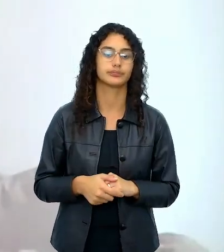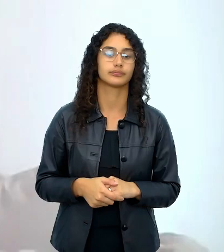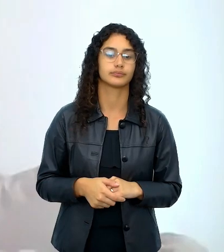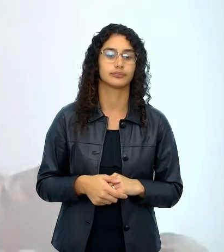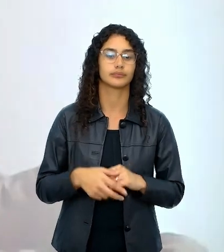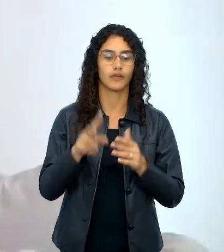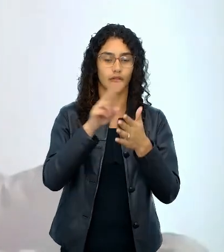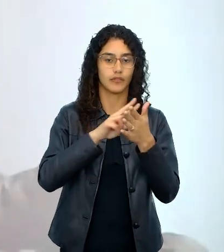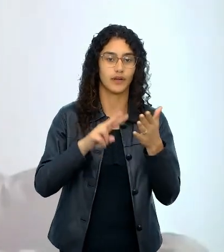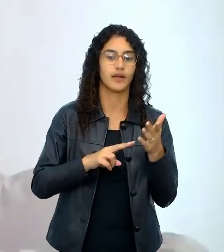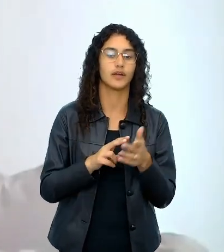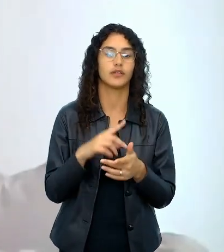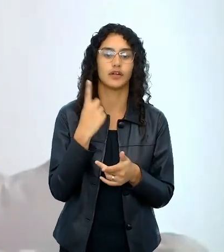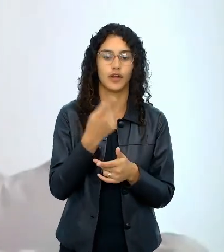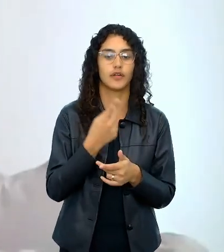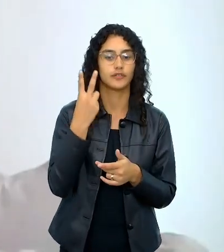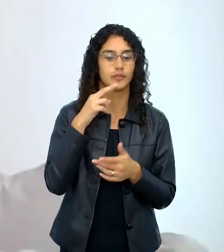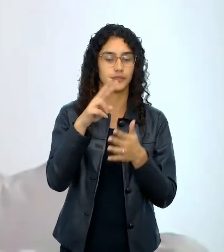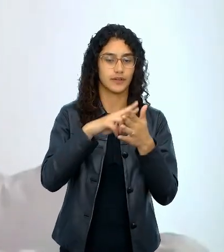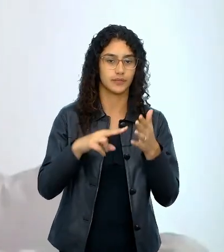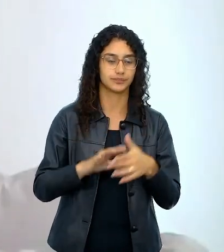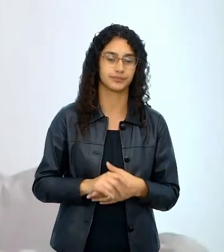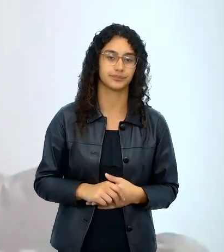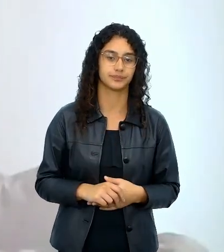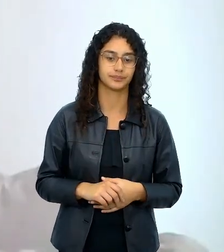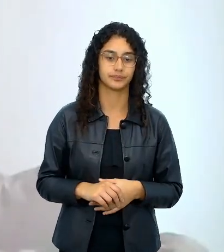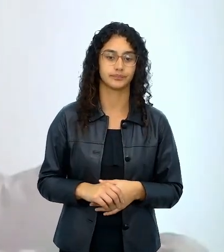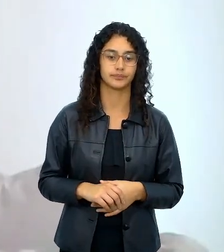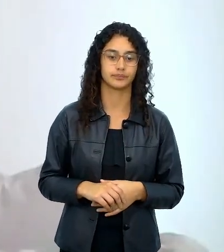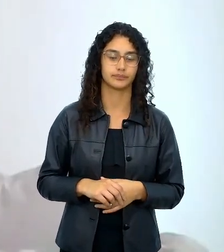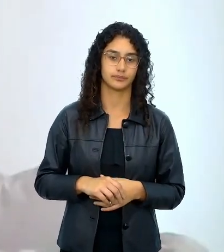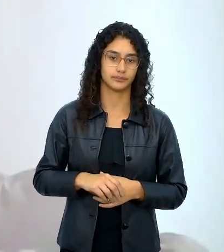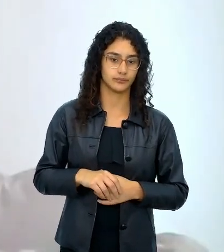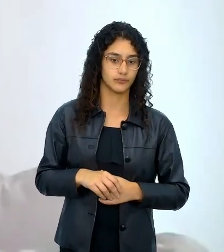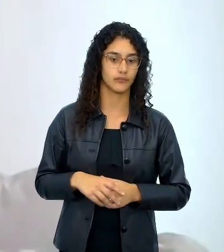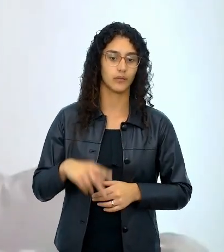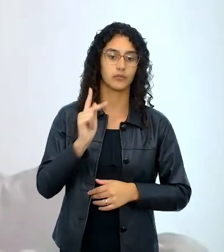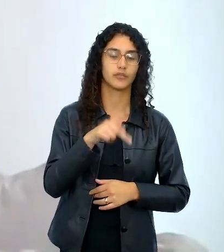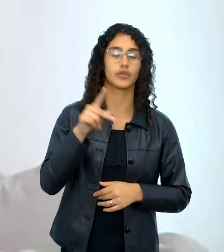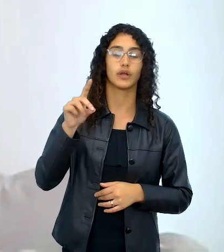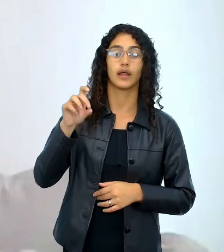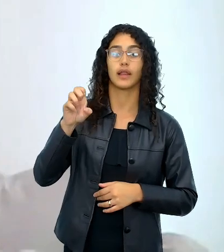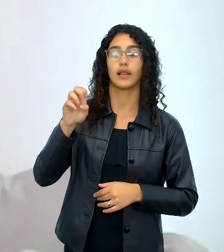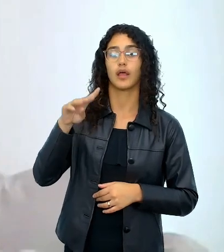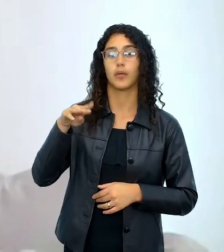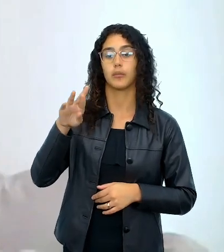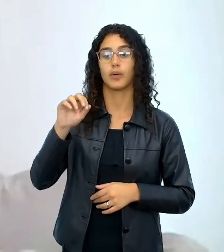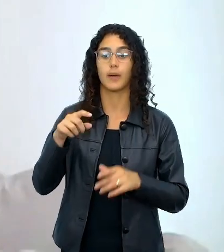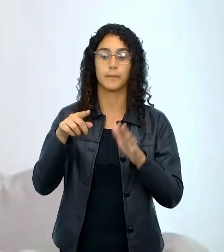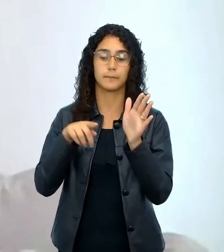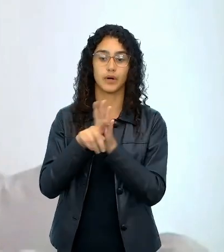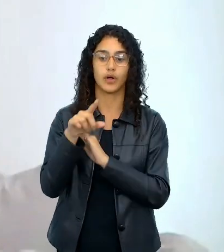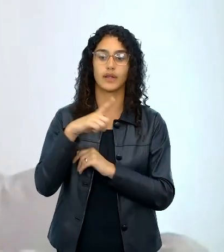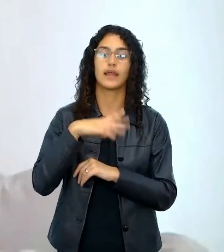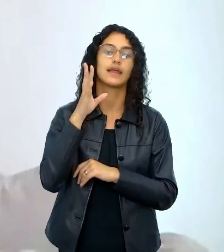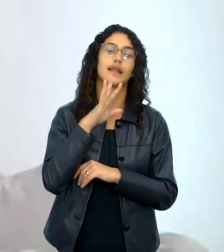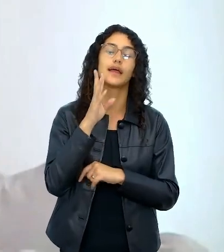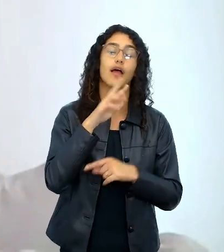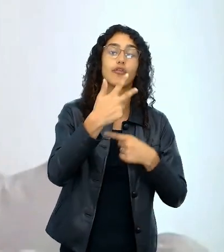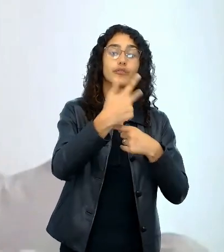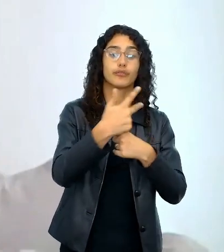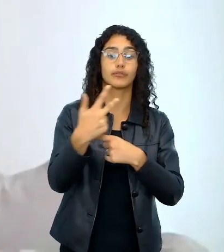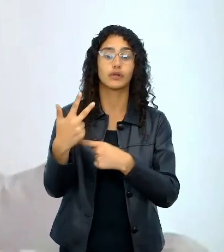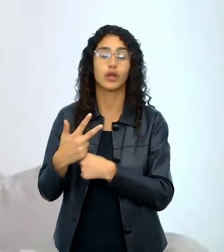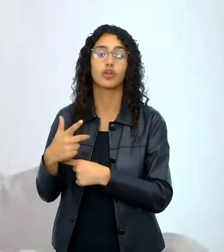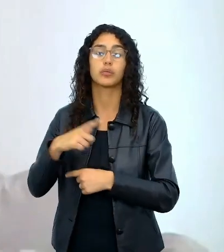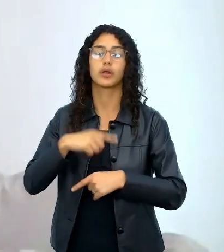lendo aqui assistir, mas a gente vai então ler. Aí sim, a professora Débora falou que seria legal ter vídeos, né, para